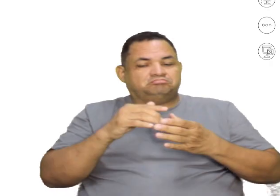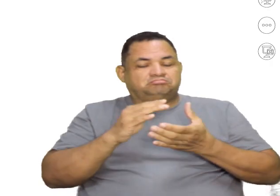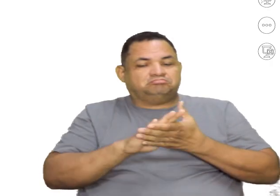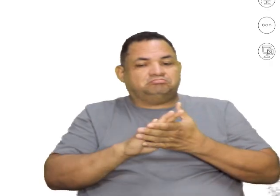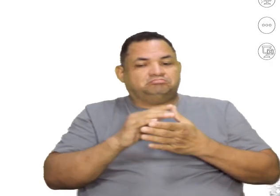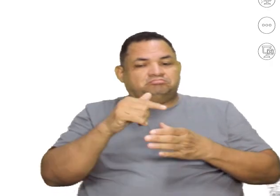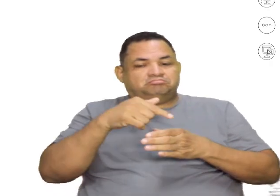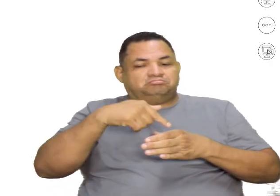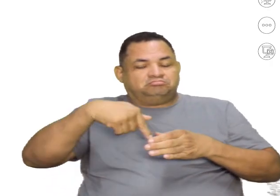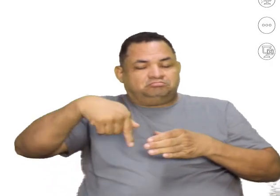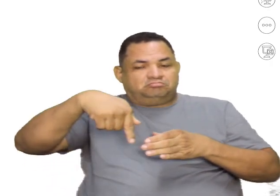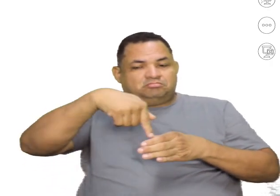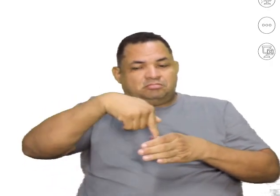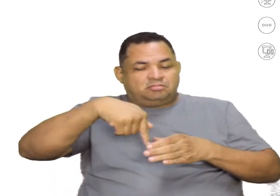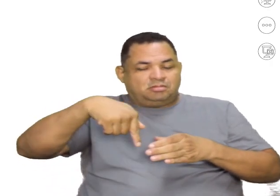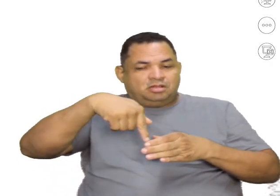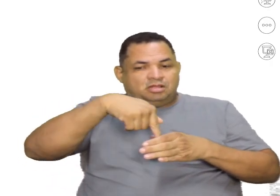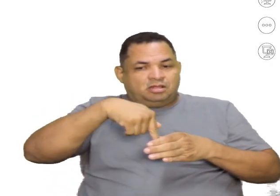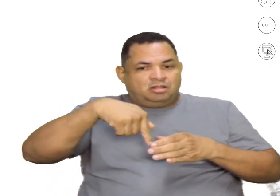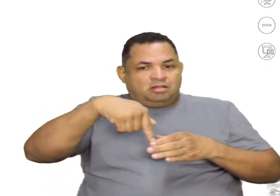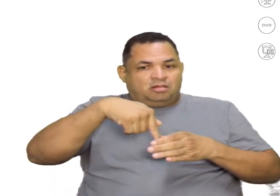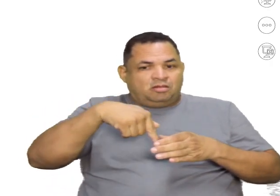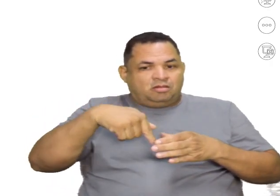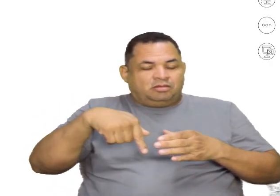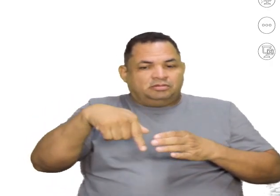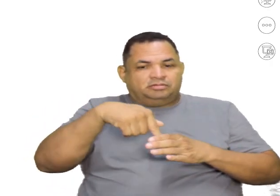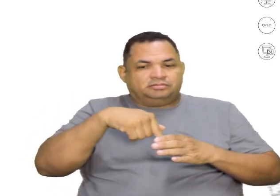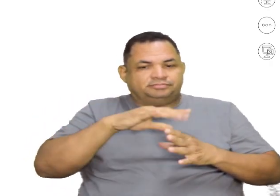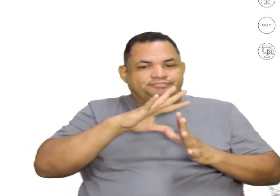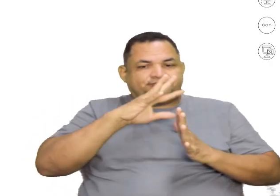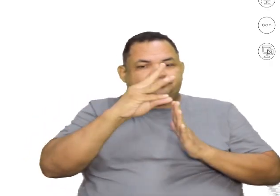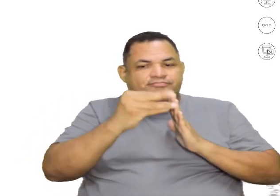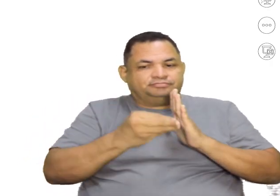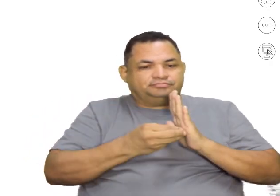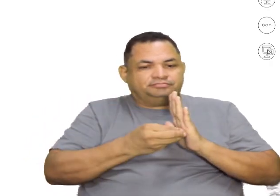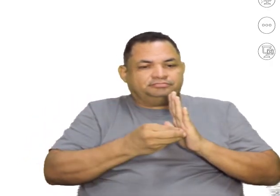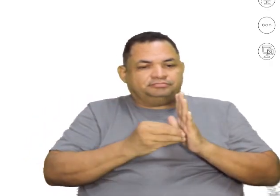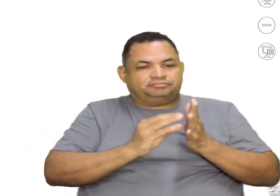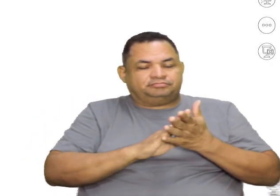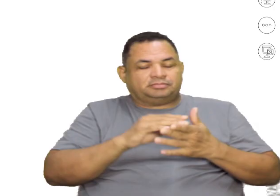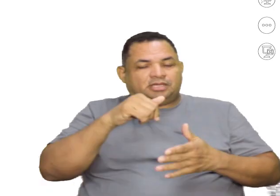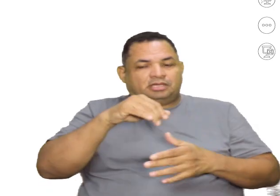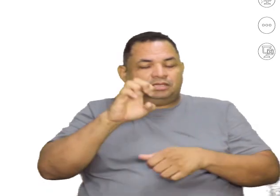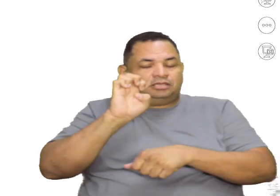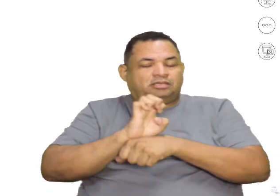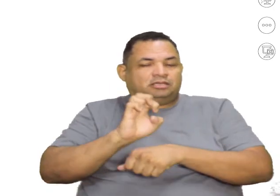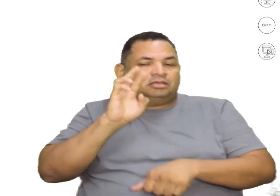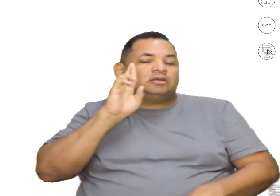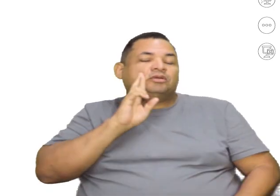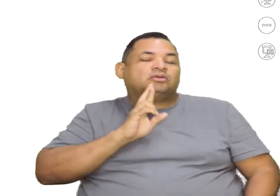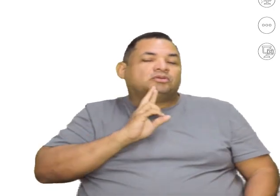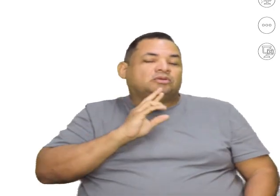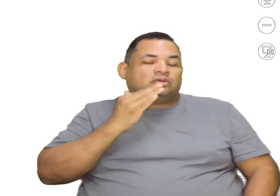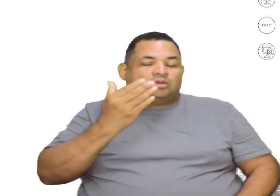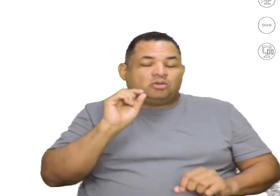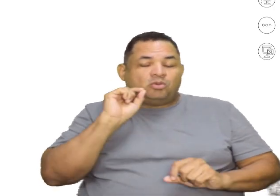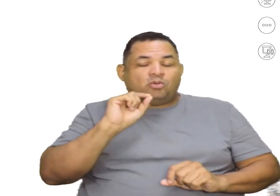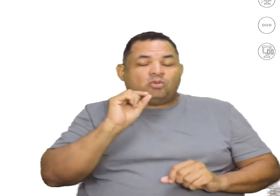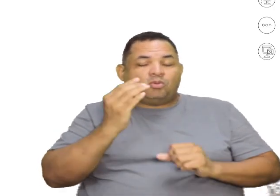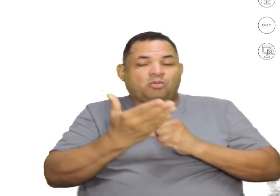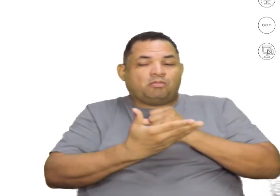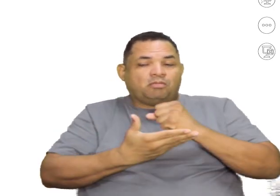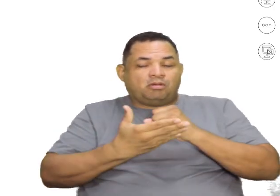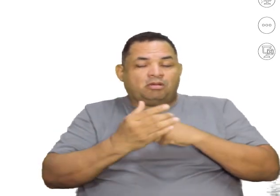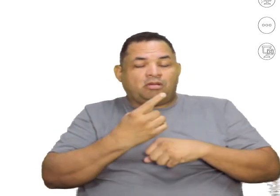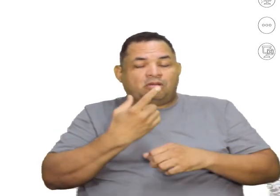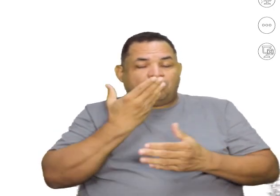comunidades quilombolas, né? Aqui no caso só as quilombolas, no estado de Rondônia. Então, com base no que vocês